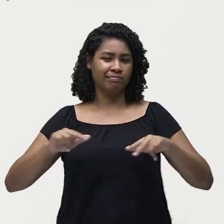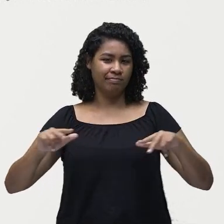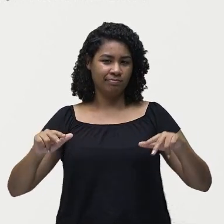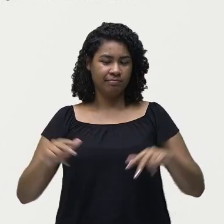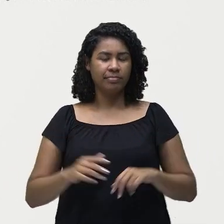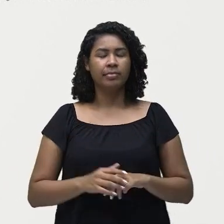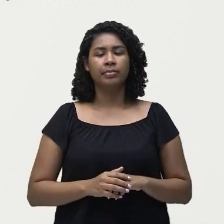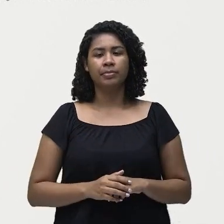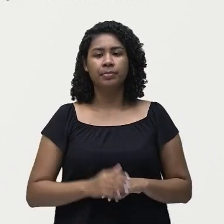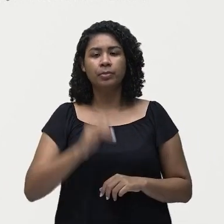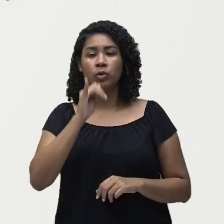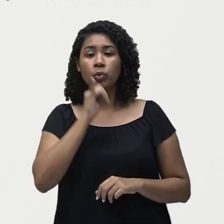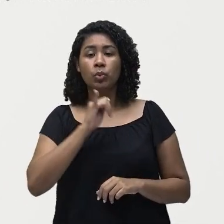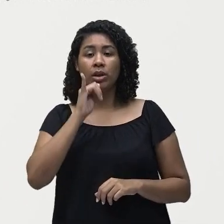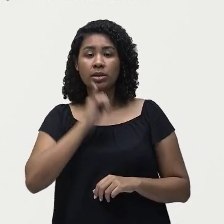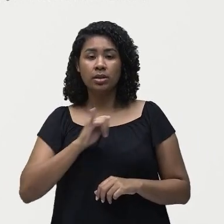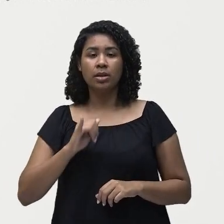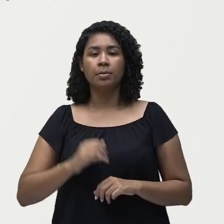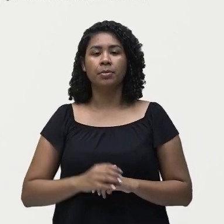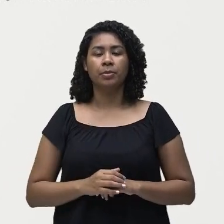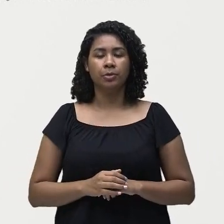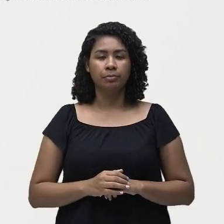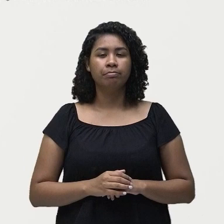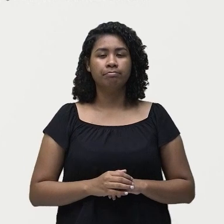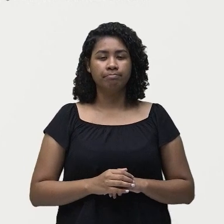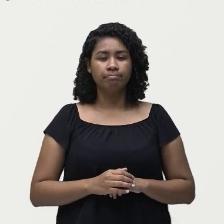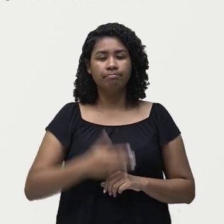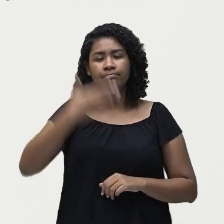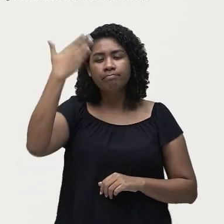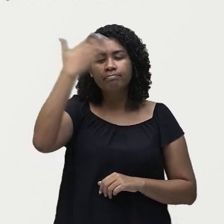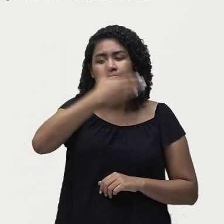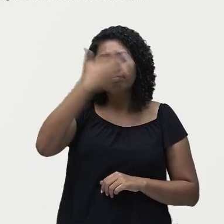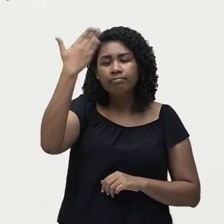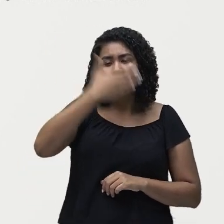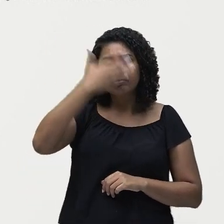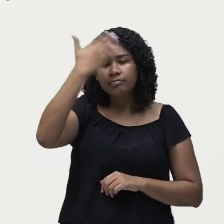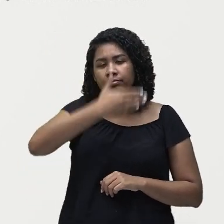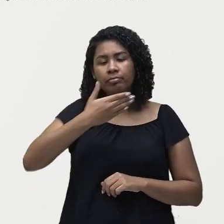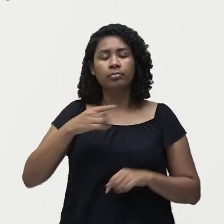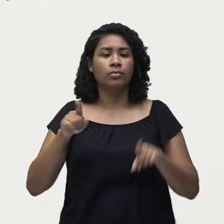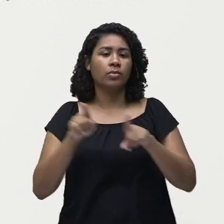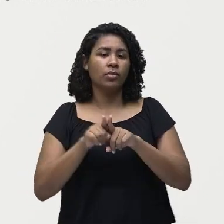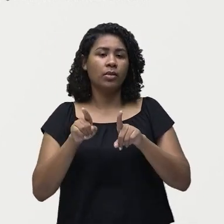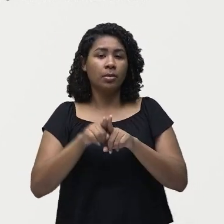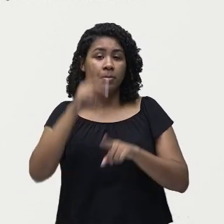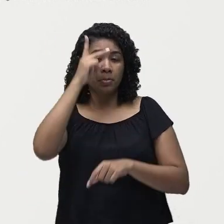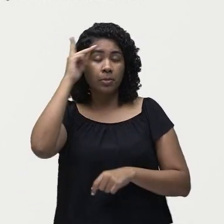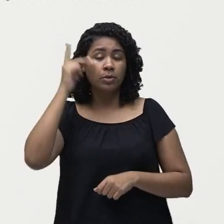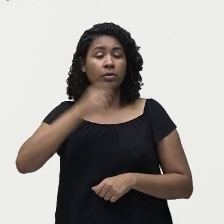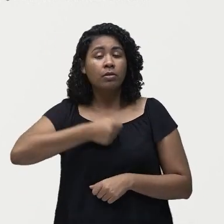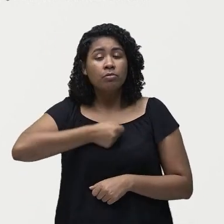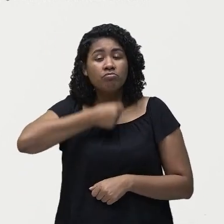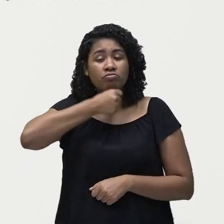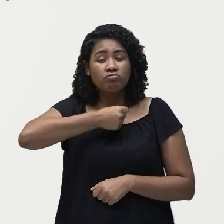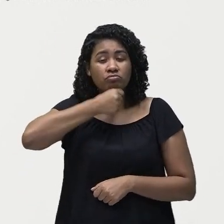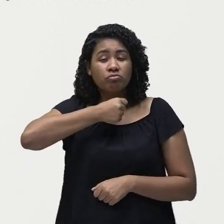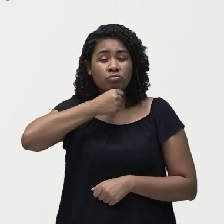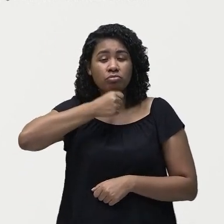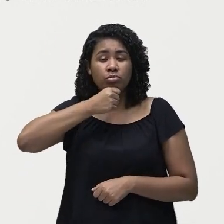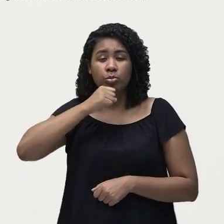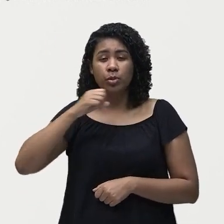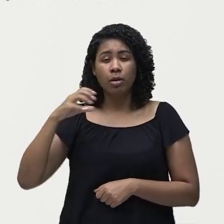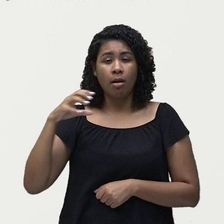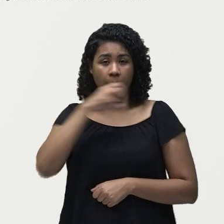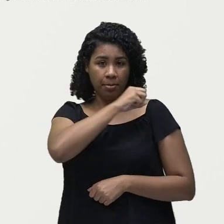humanos, como, por exemplo, comprometer a visão e provocar o envelhecimento precoce. Além